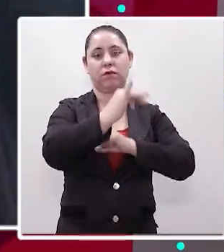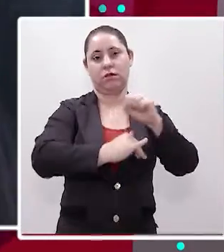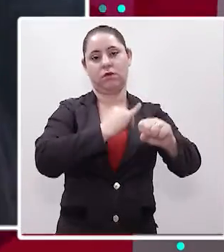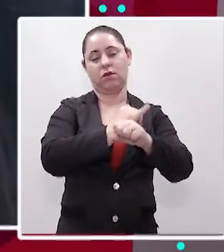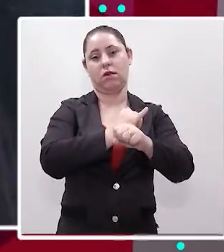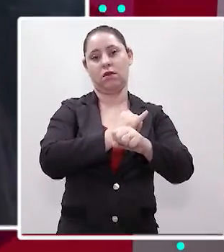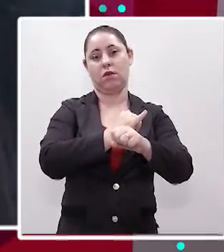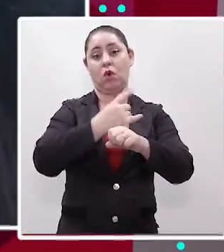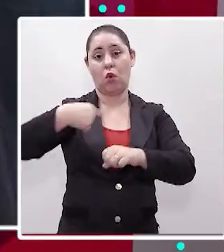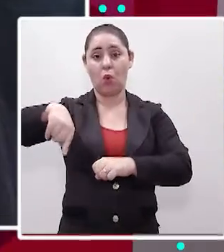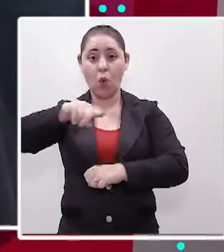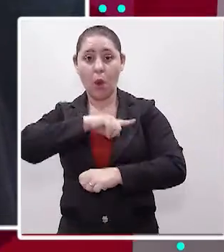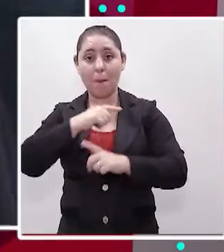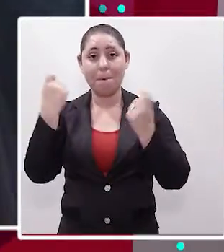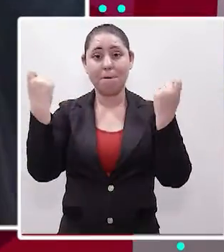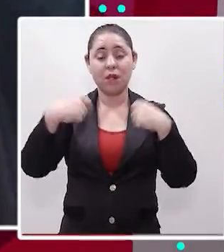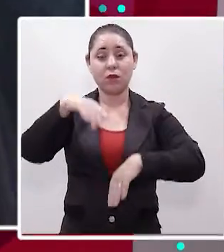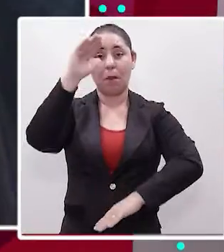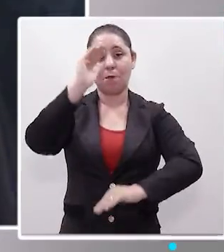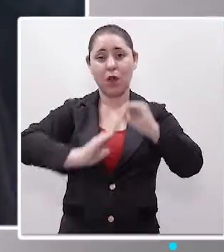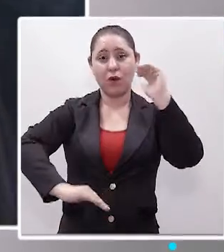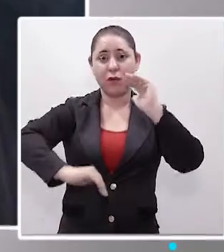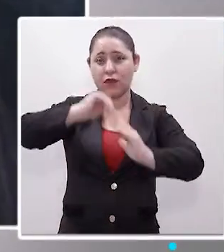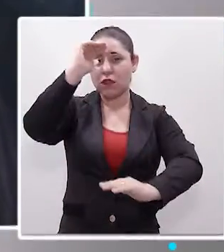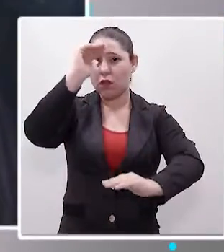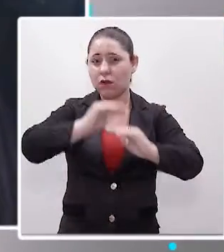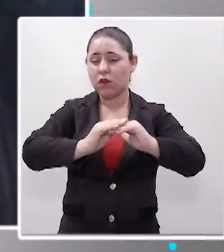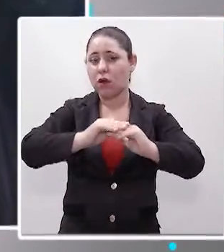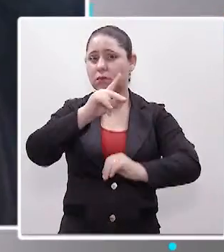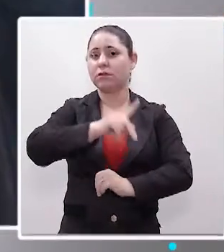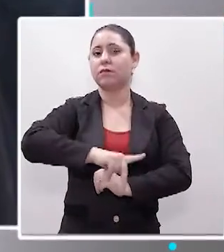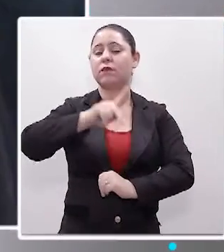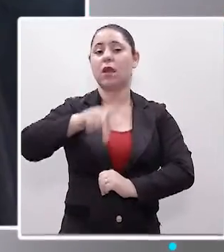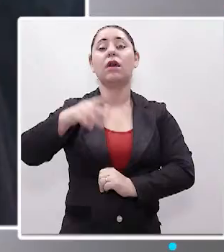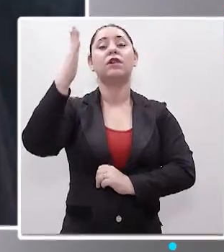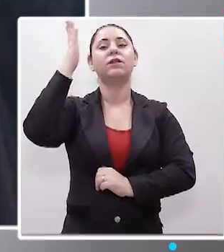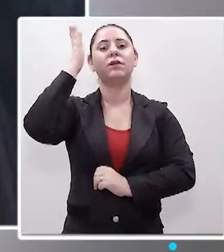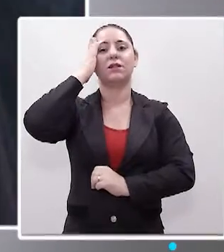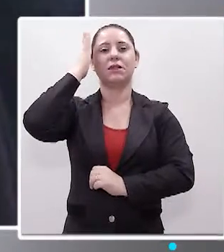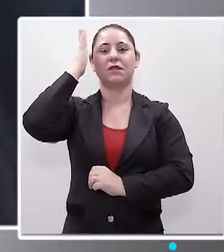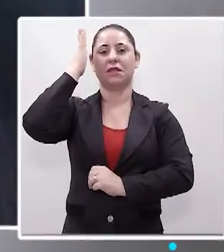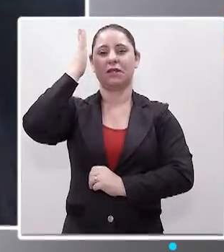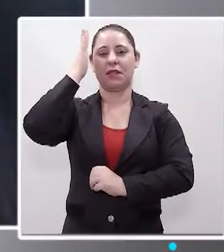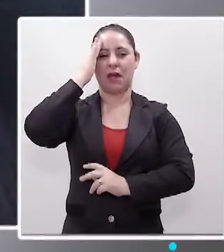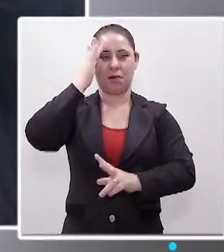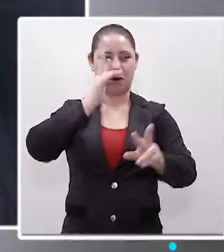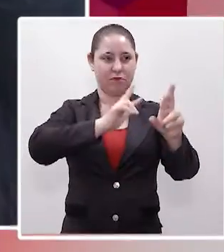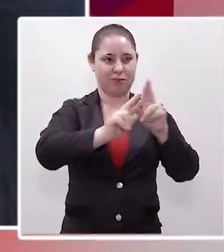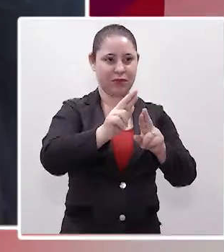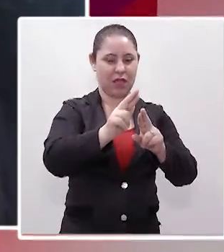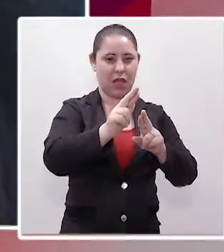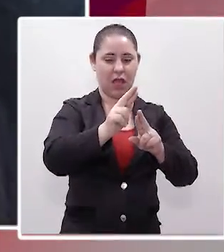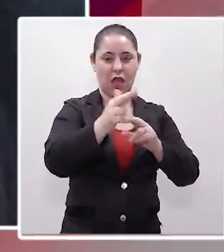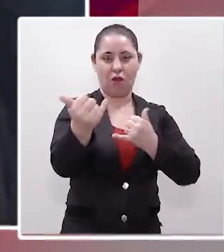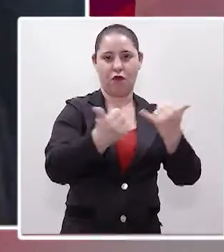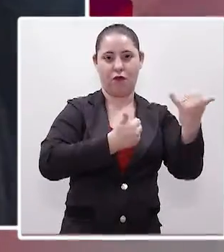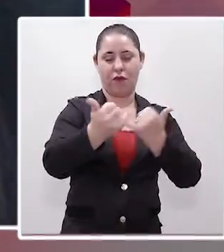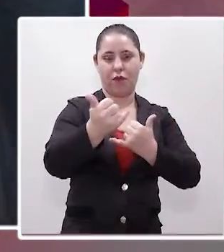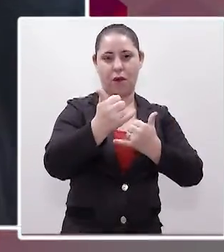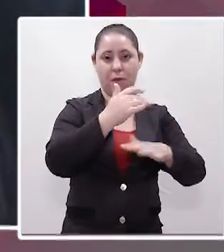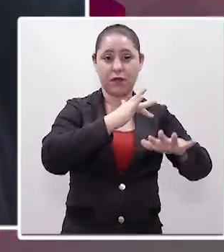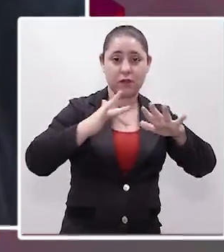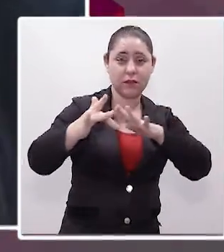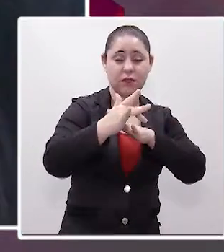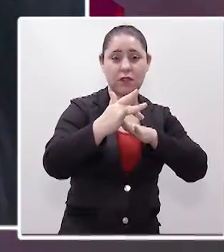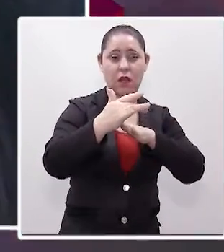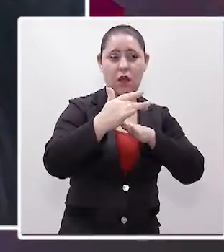na internet, né? A gente precisa de profissionais, de professores que saibam lidar com essa informação, com